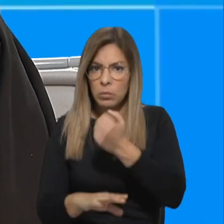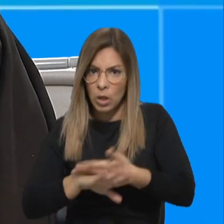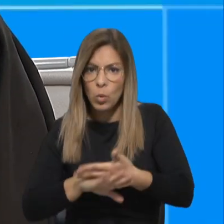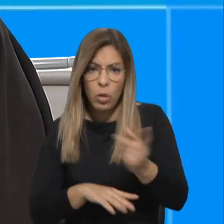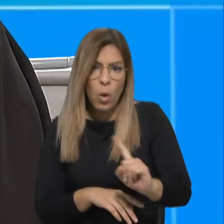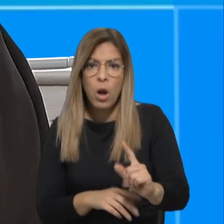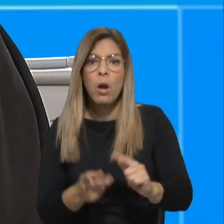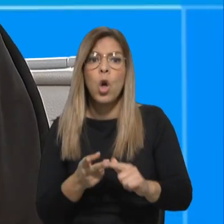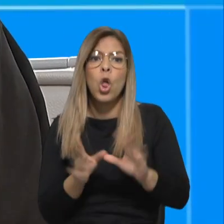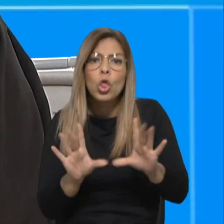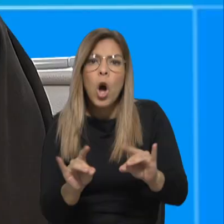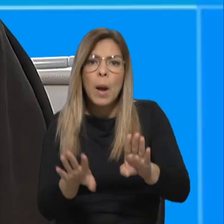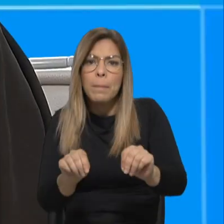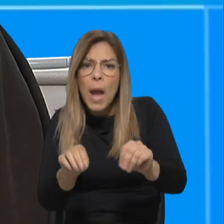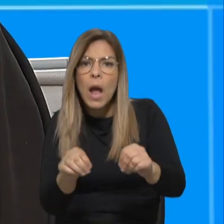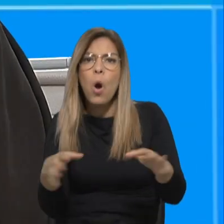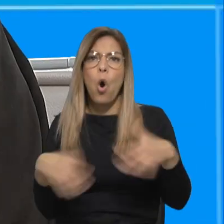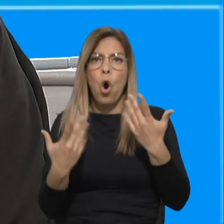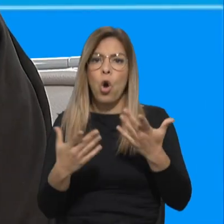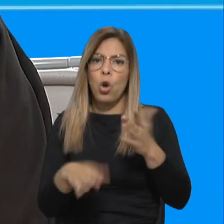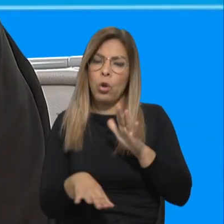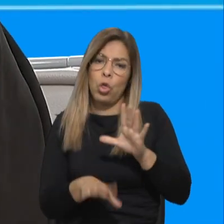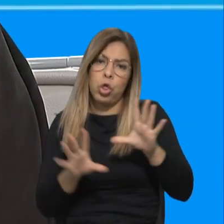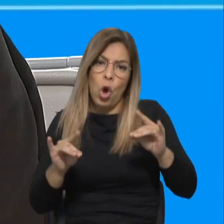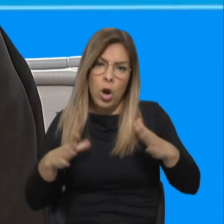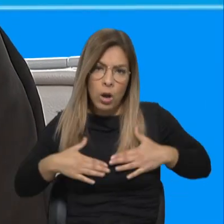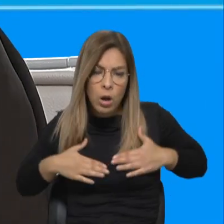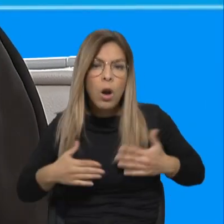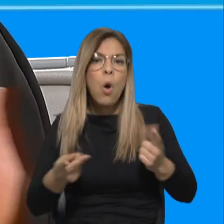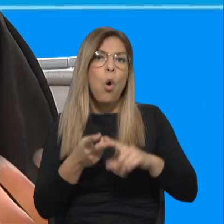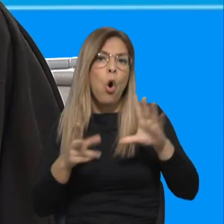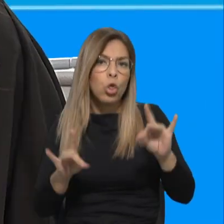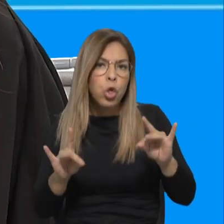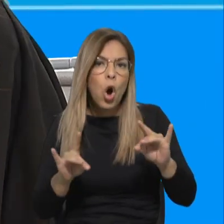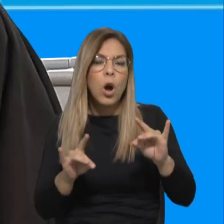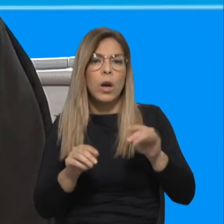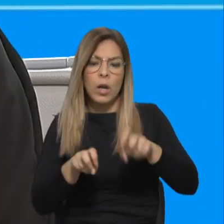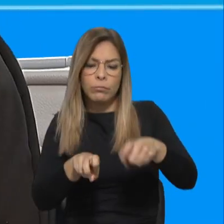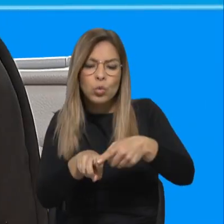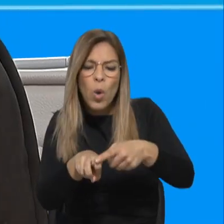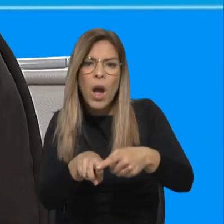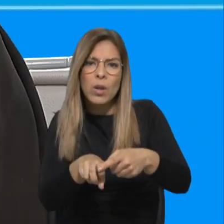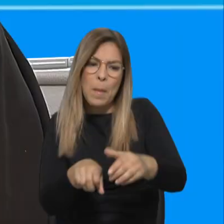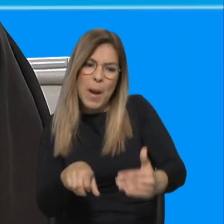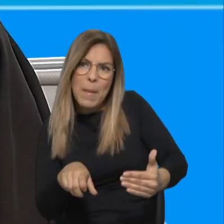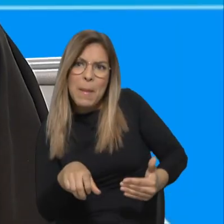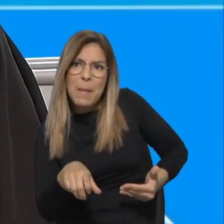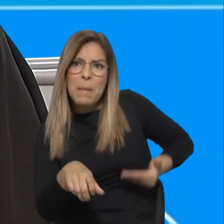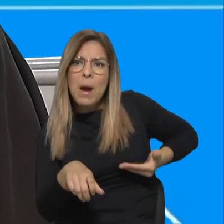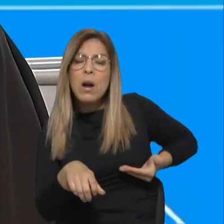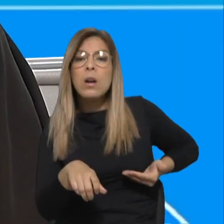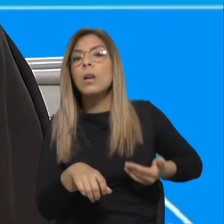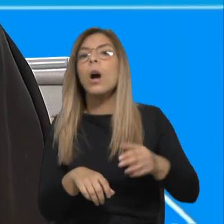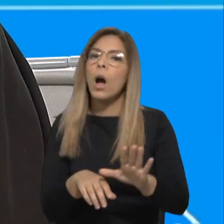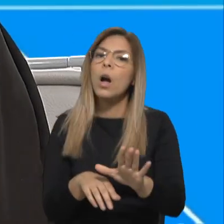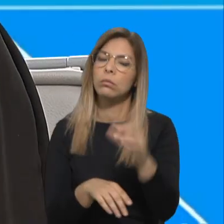ser crime sexual. Agora, tocar nos genitais, ou tocar no joelho e depois subir para a coxa e depois subir para a virilha, isso já pode configurar